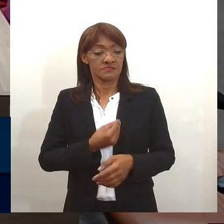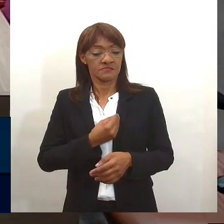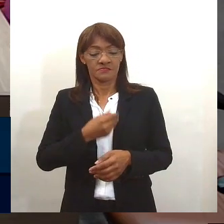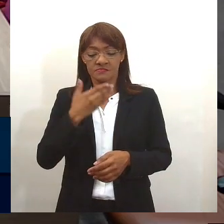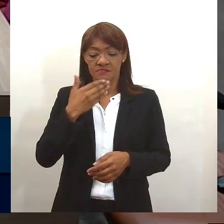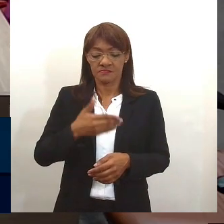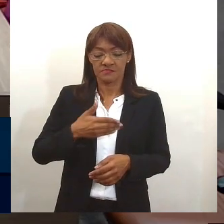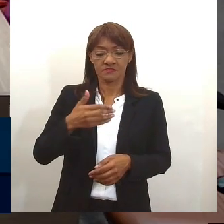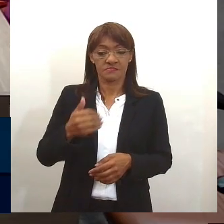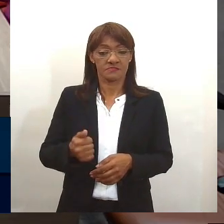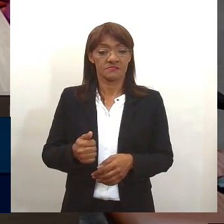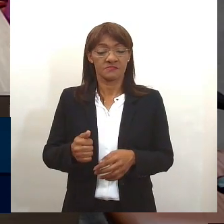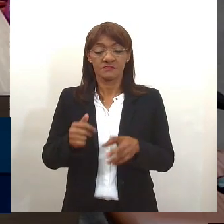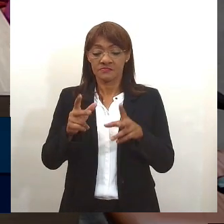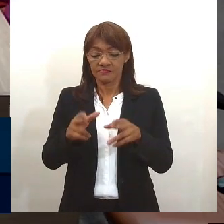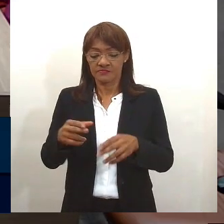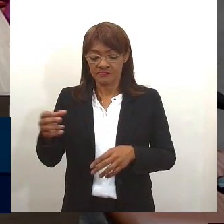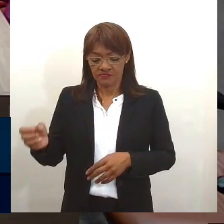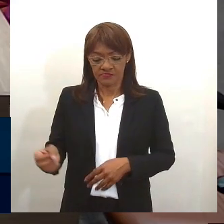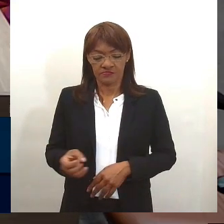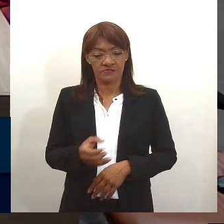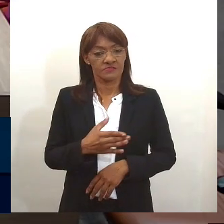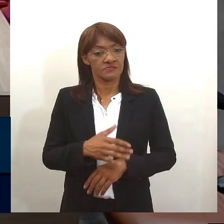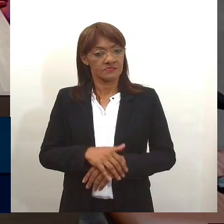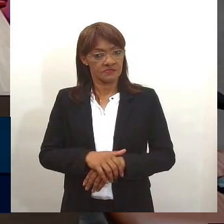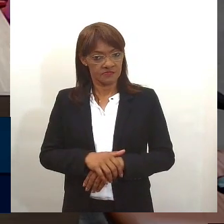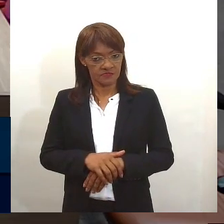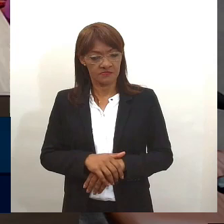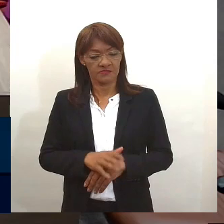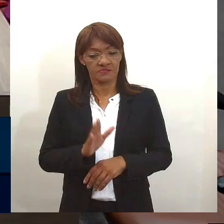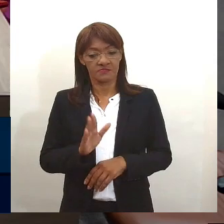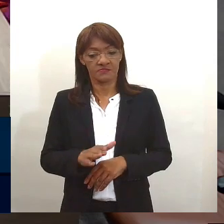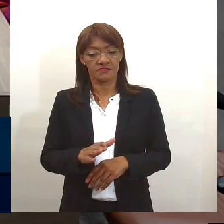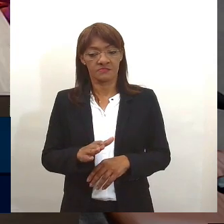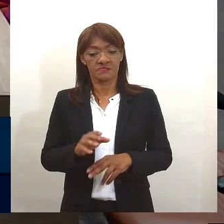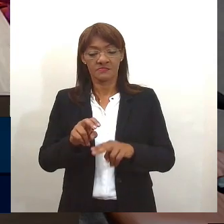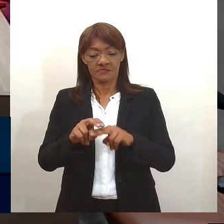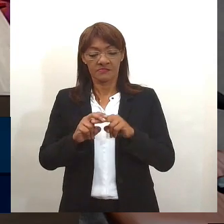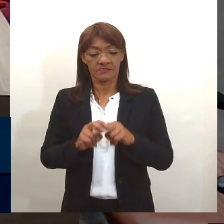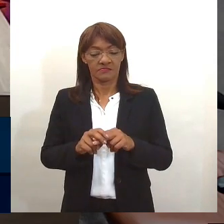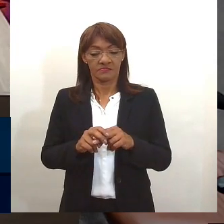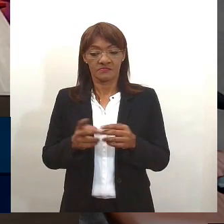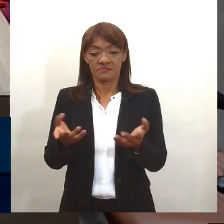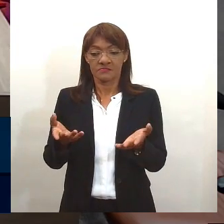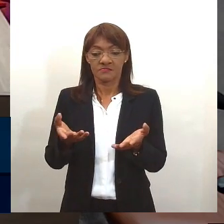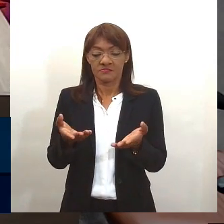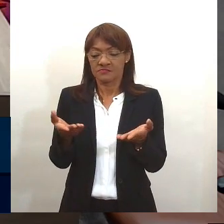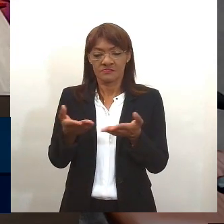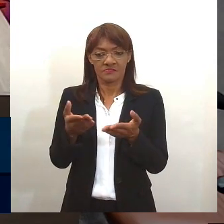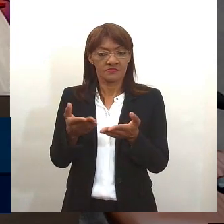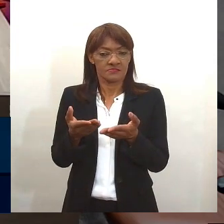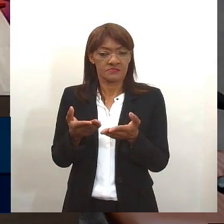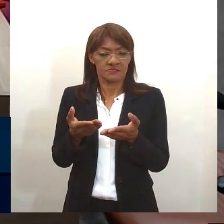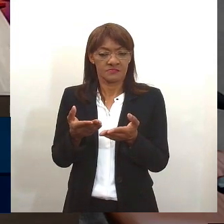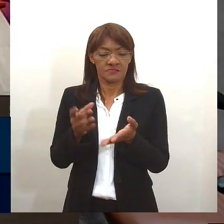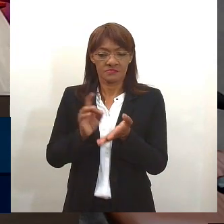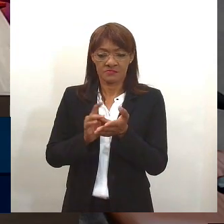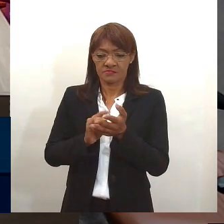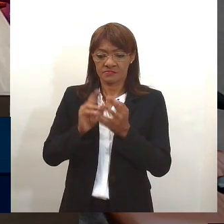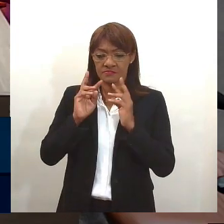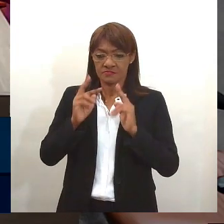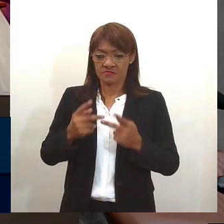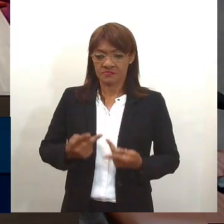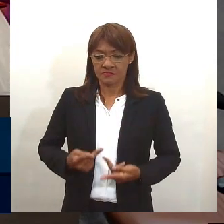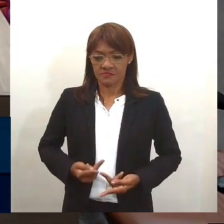nessas pastas, e acabam com essa renovação, prejudicando até a qualidade, né, dos serviços no nosso